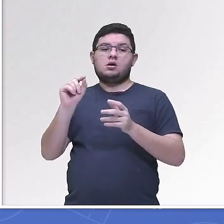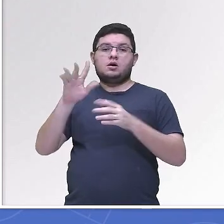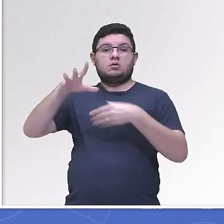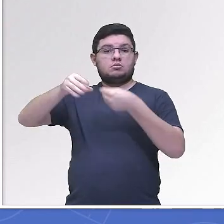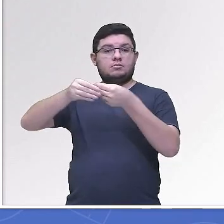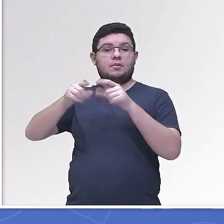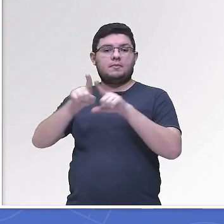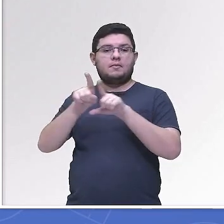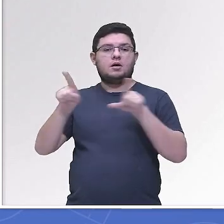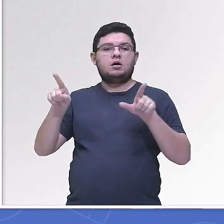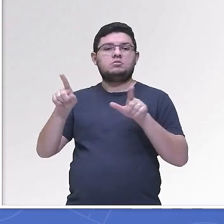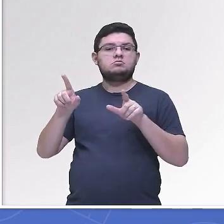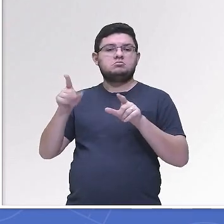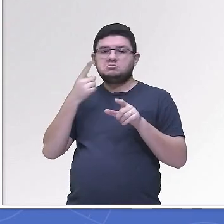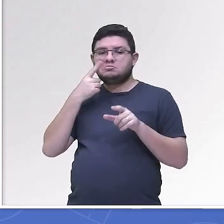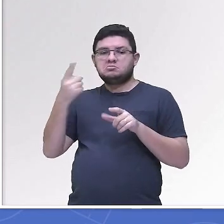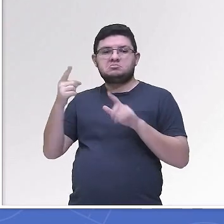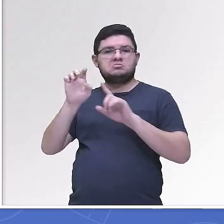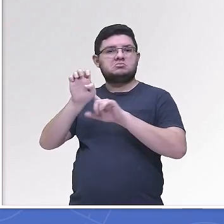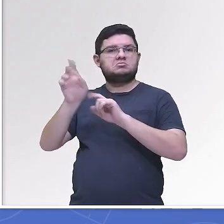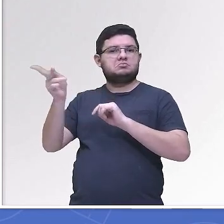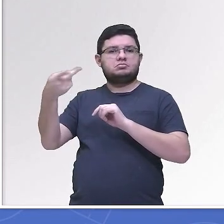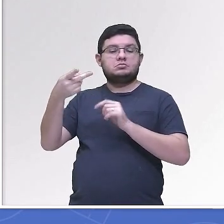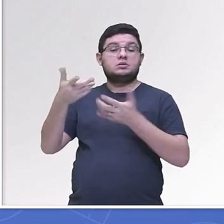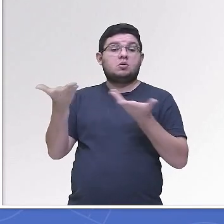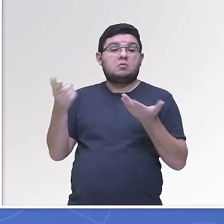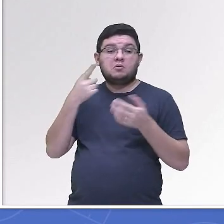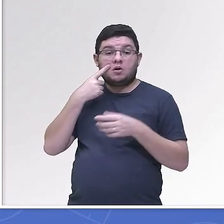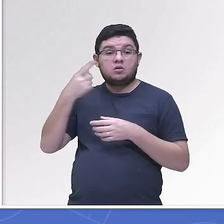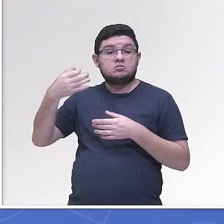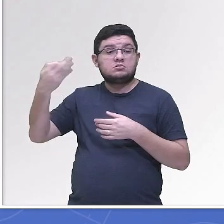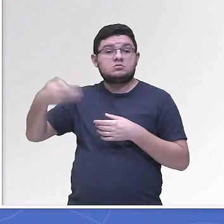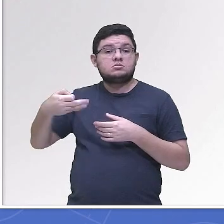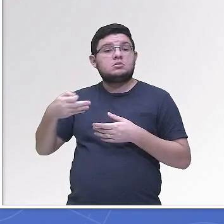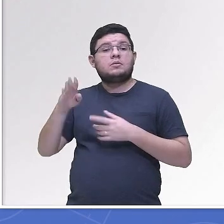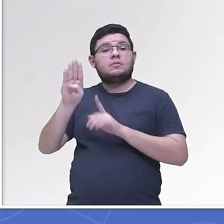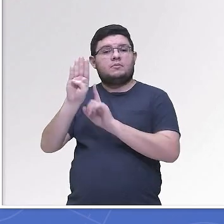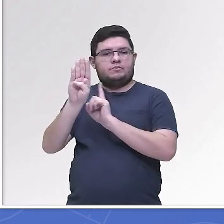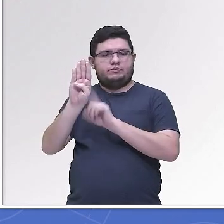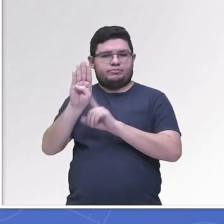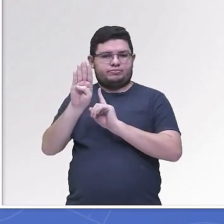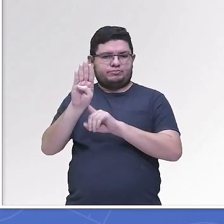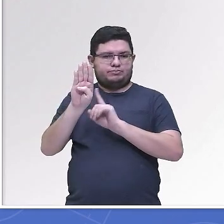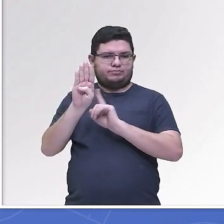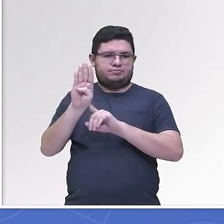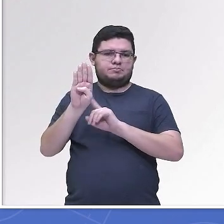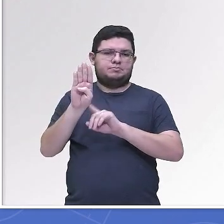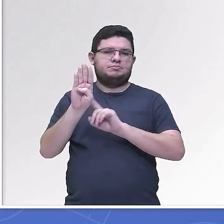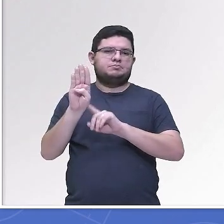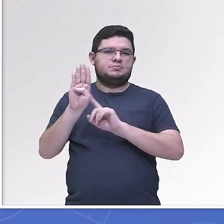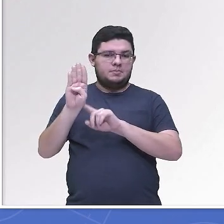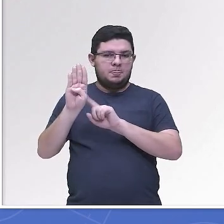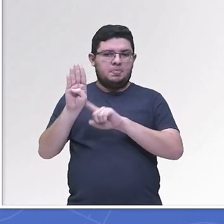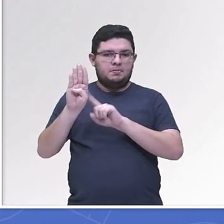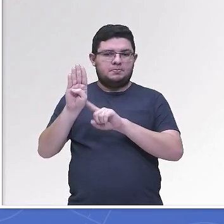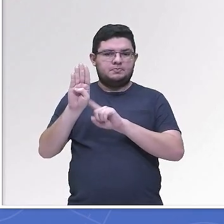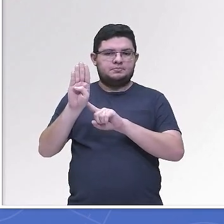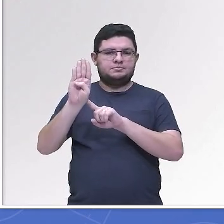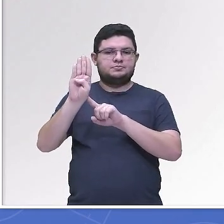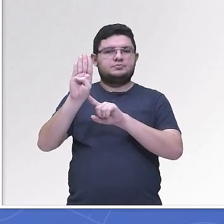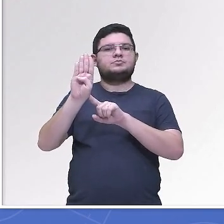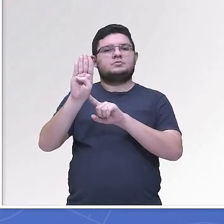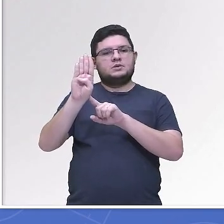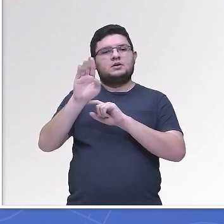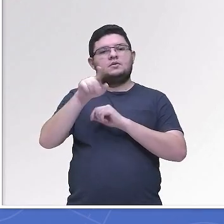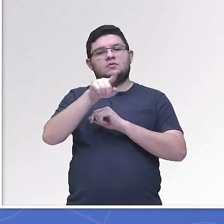a alternativa correta? Aqui é a letra B. Muito bem, para vocês